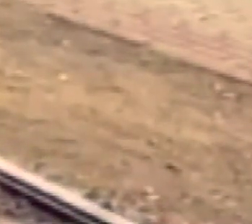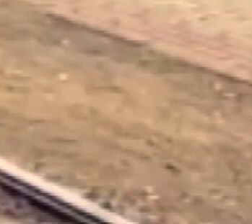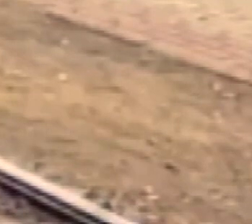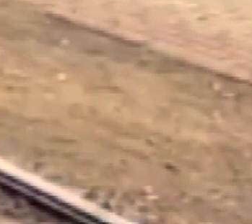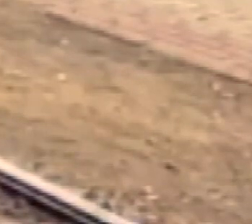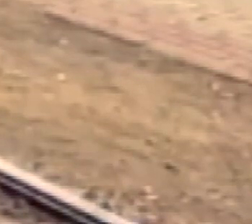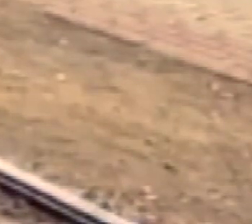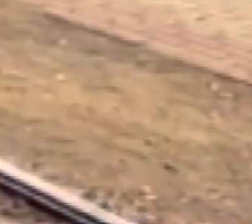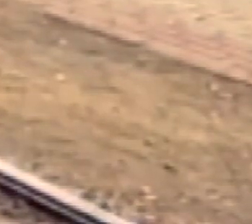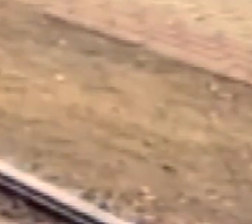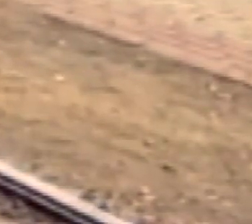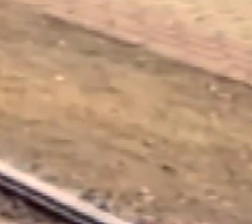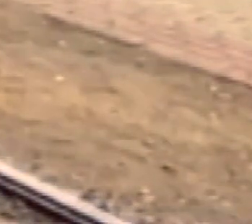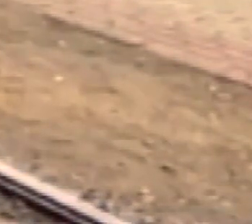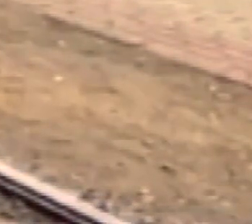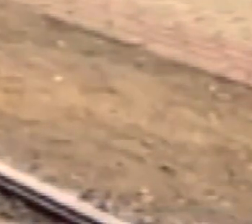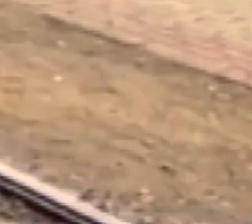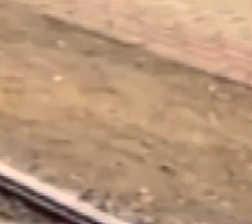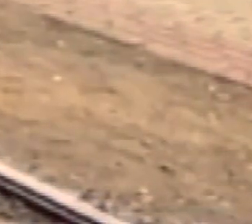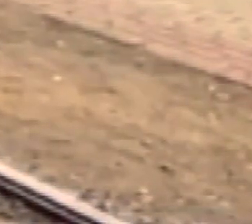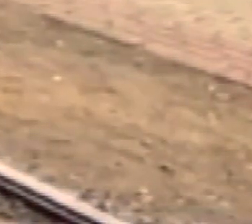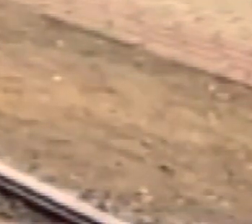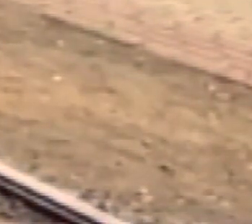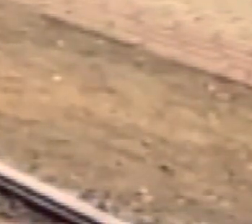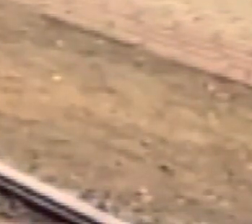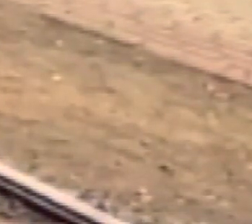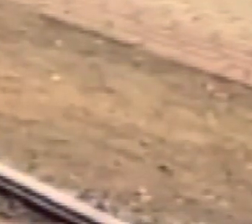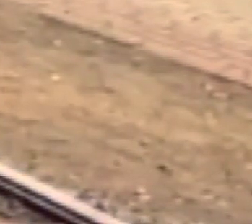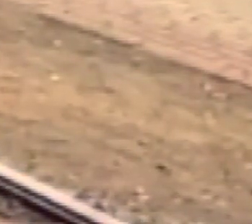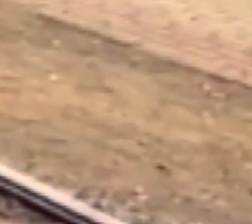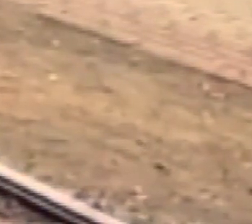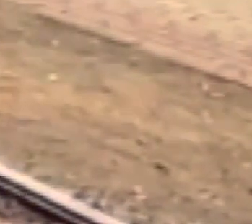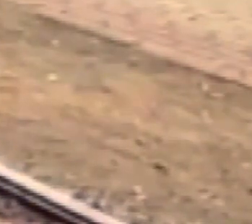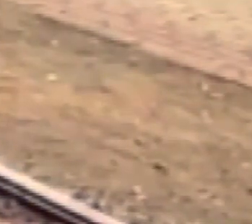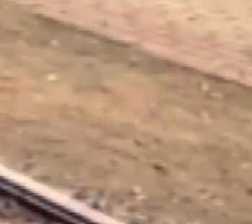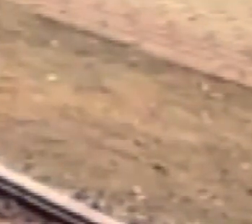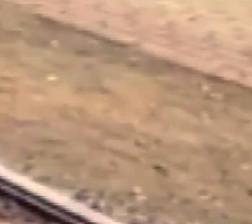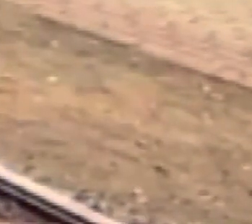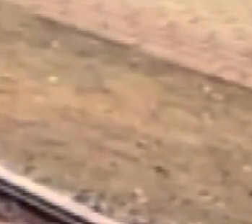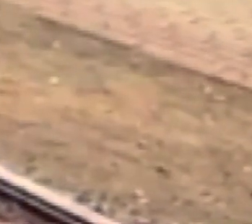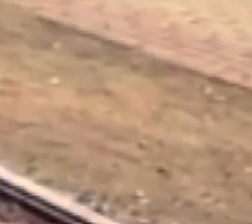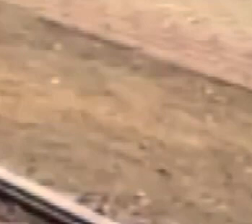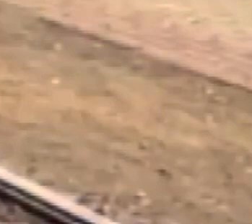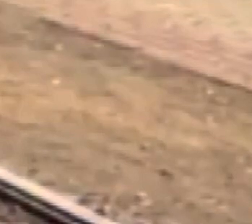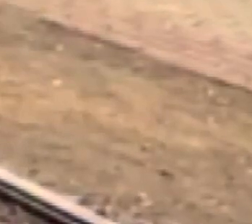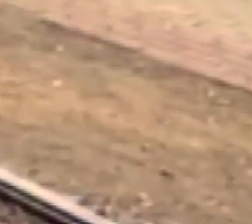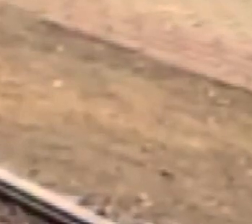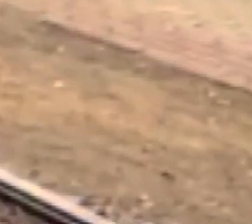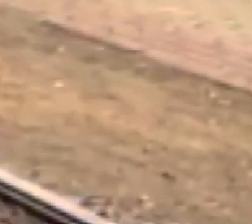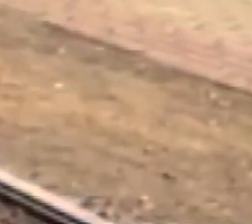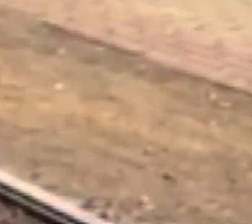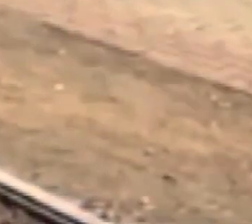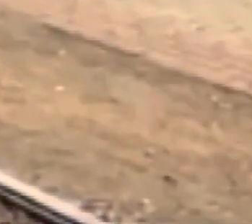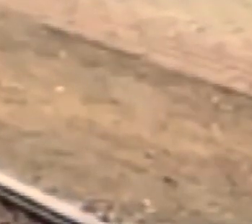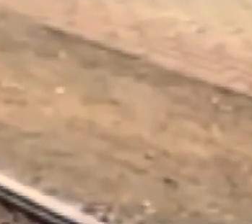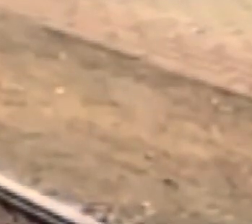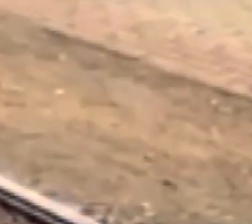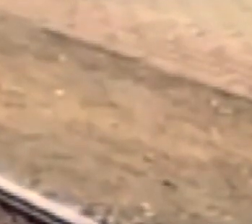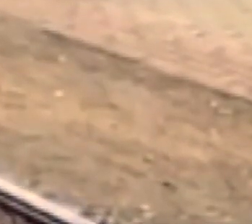a saudade. Mas não se esqueçam das máscaras. Precisamos usá-la.